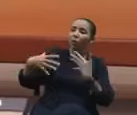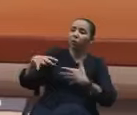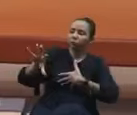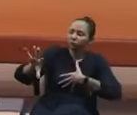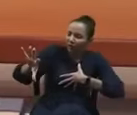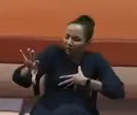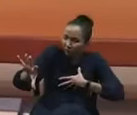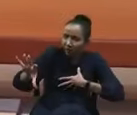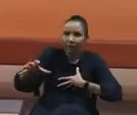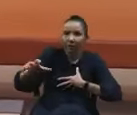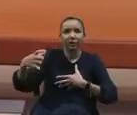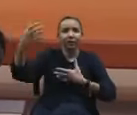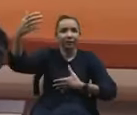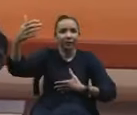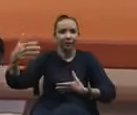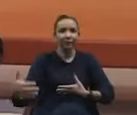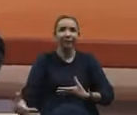com ele e vamos seguindo muito bem